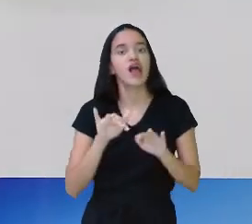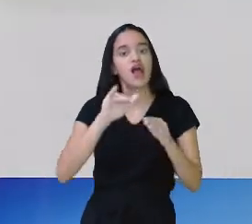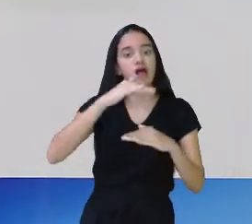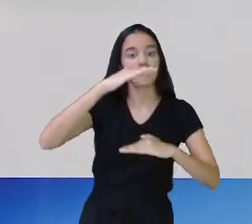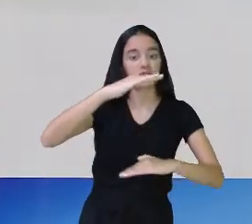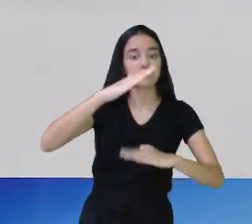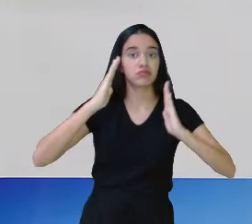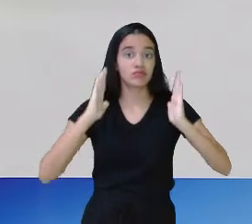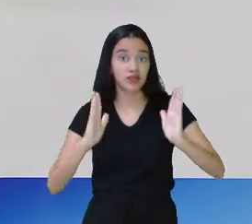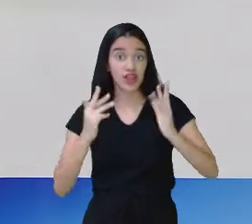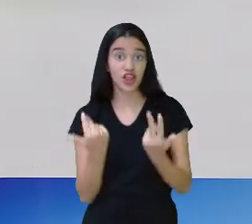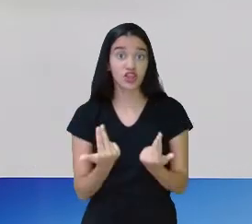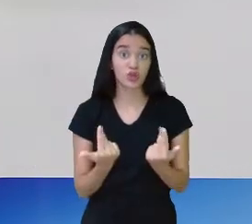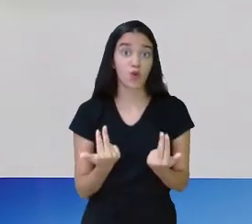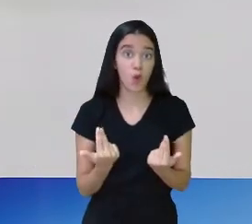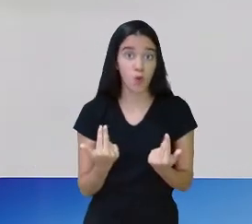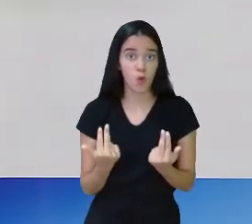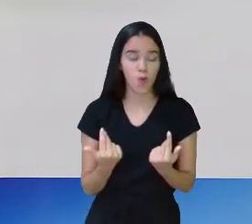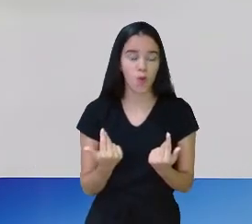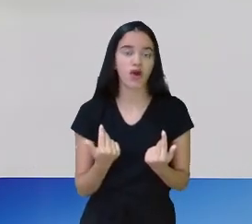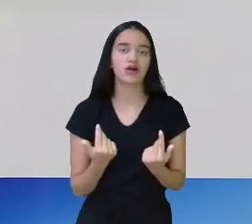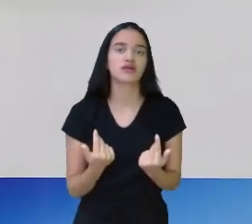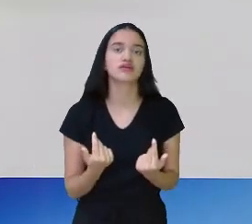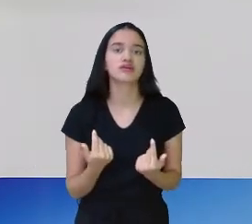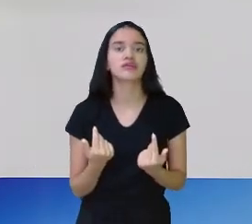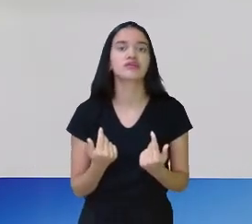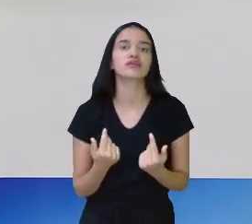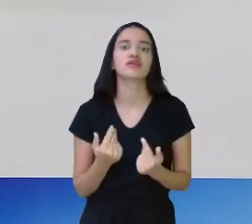iguais. Se eu medir a minha figura